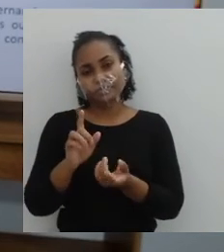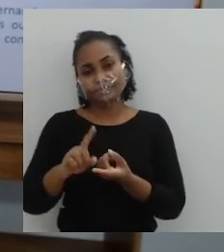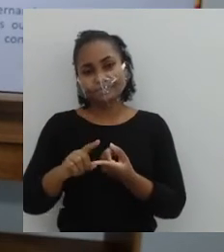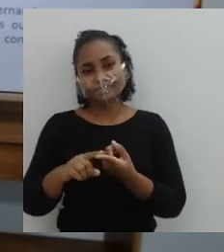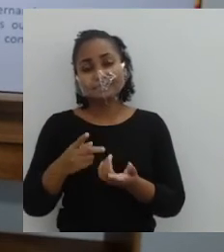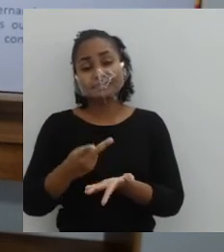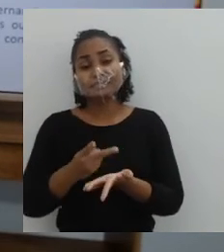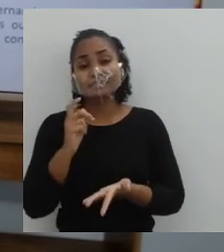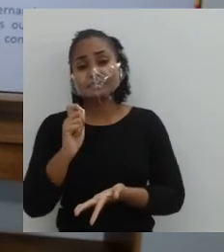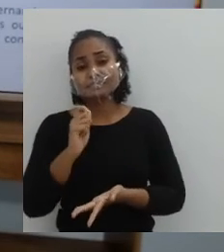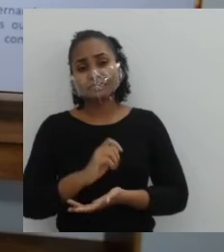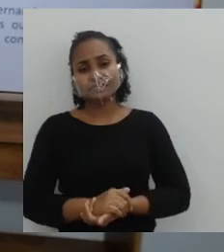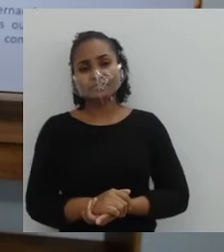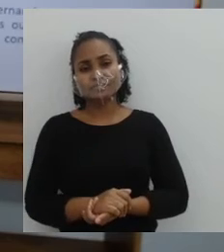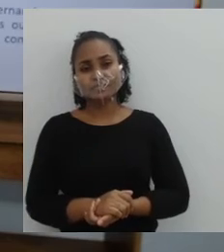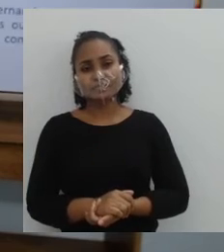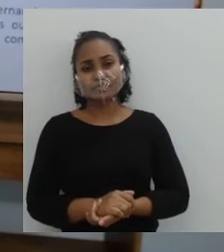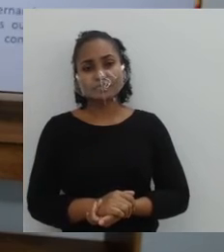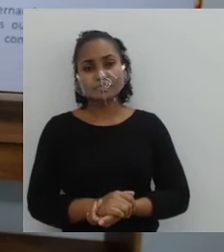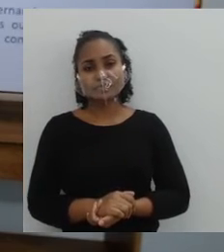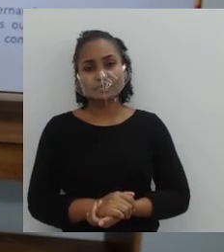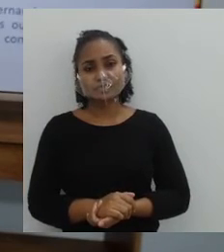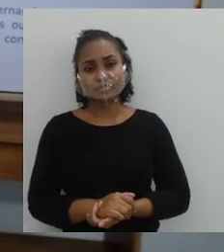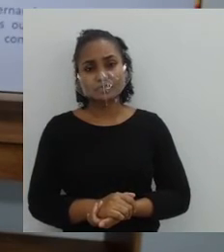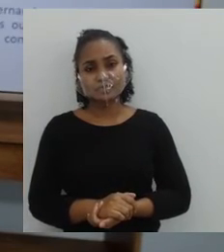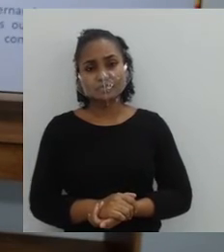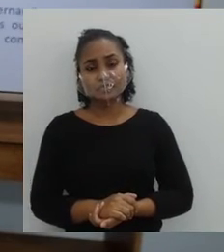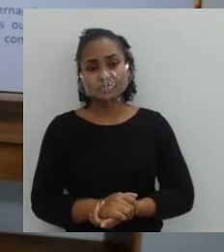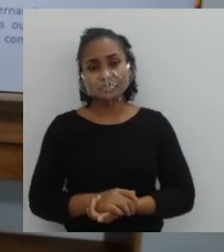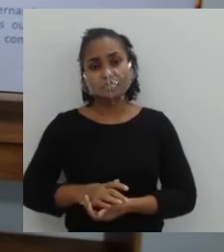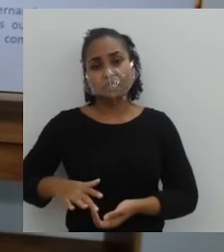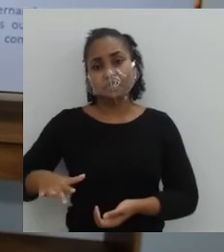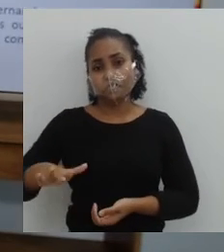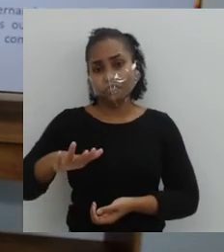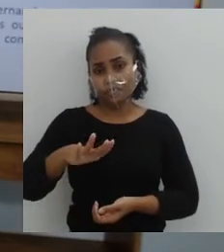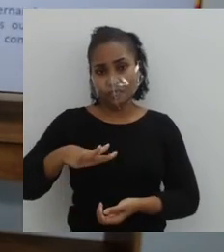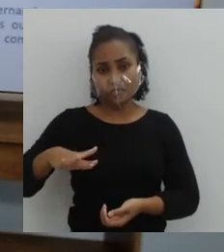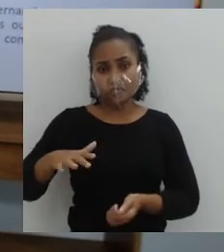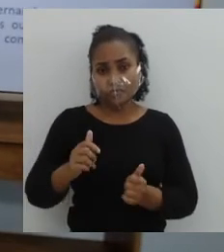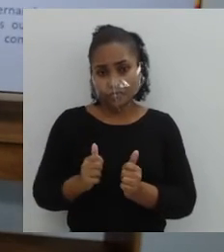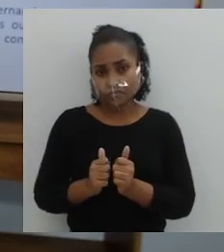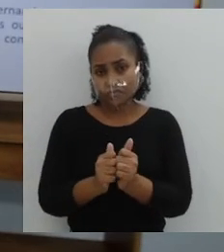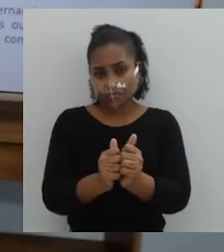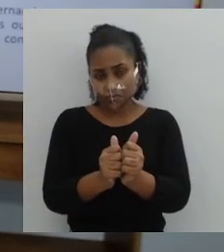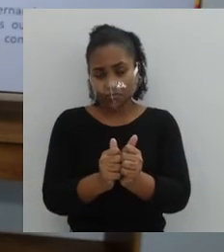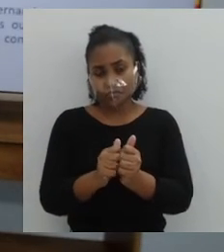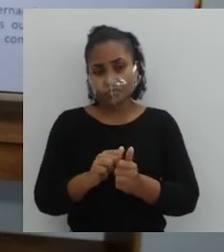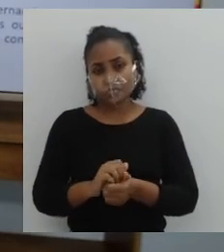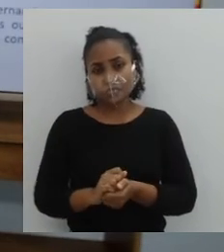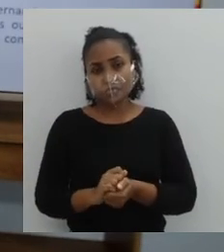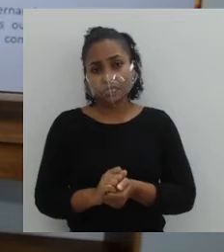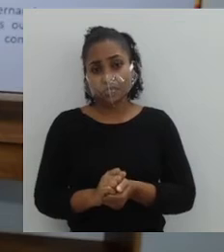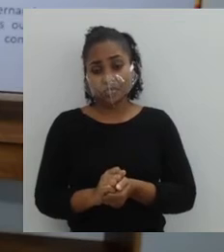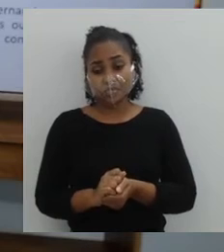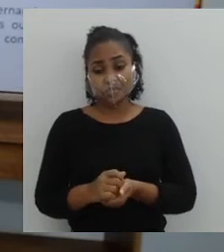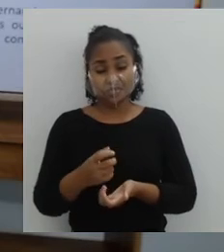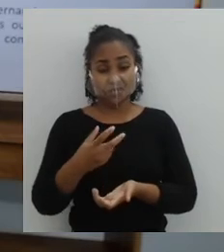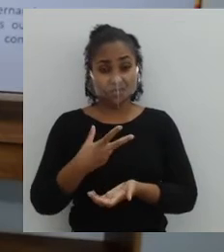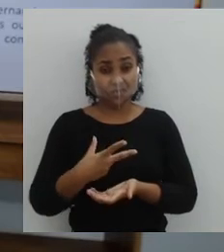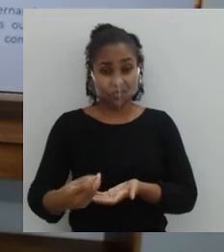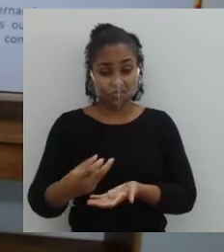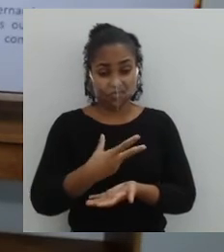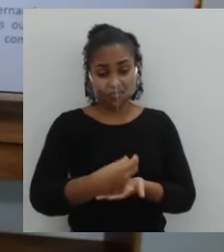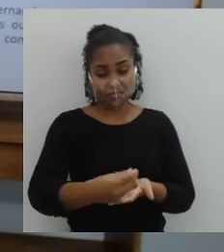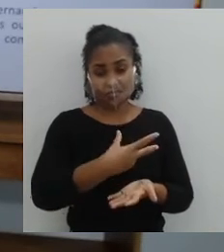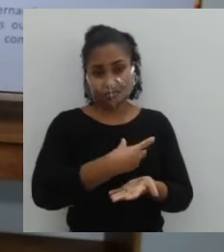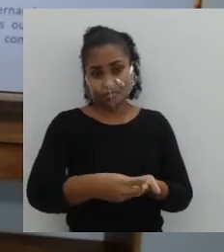que aconteceu? Esses povos que se juntaram, né, para expulsar os holandeses,